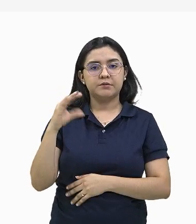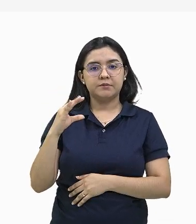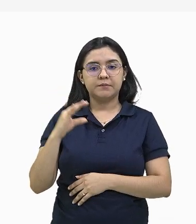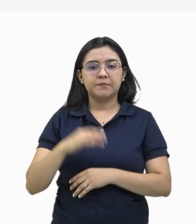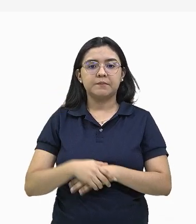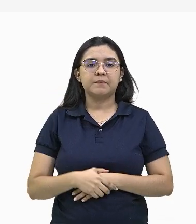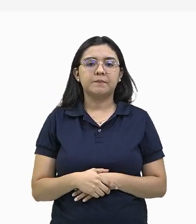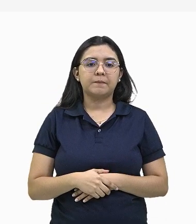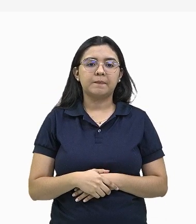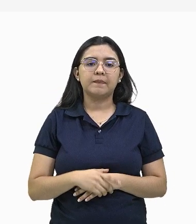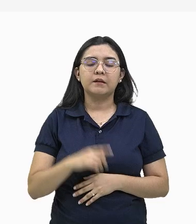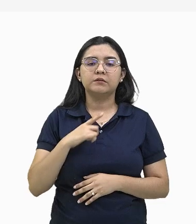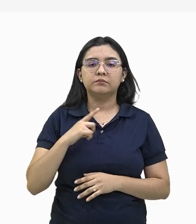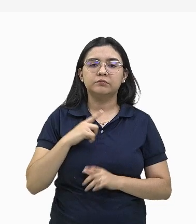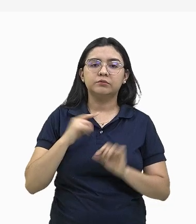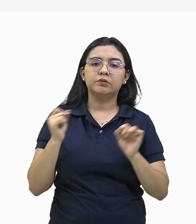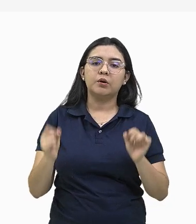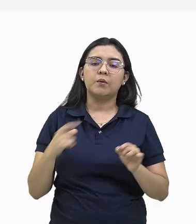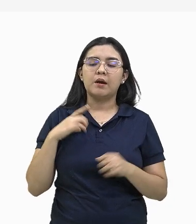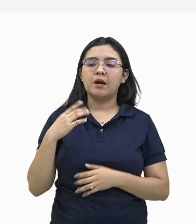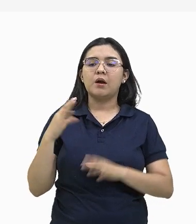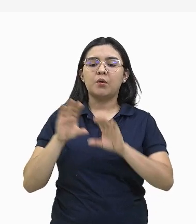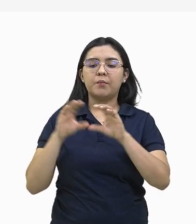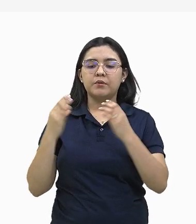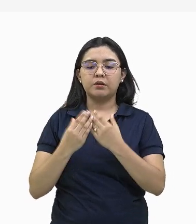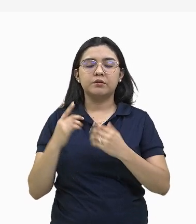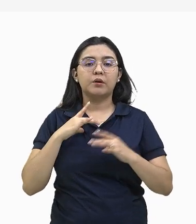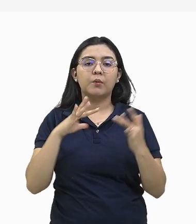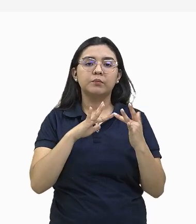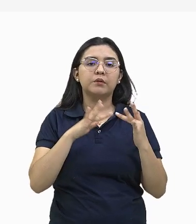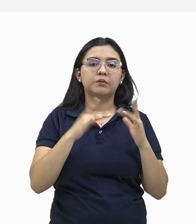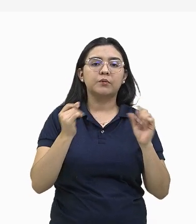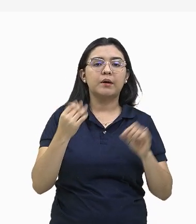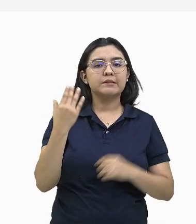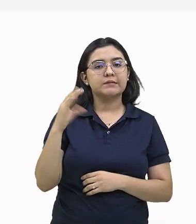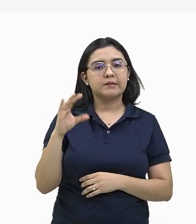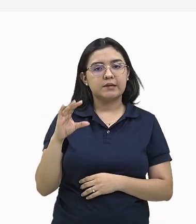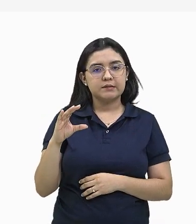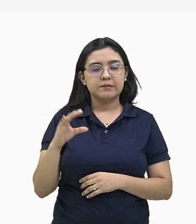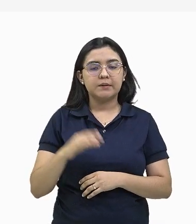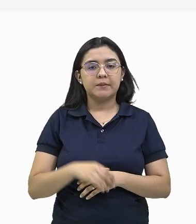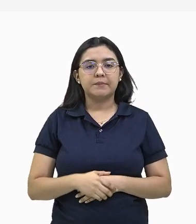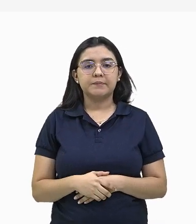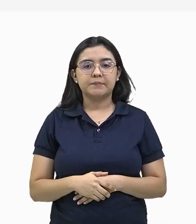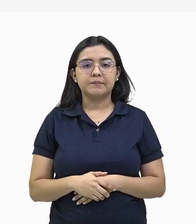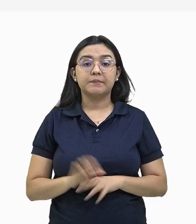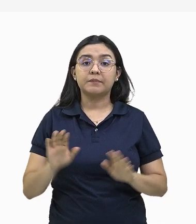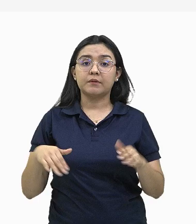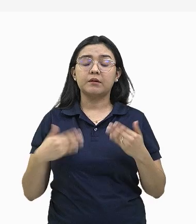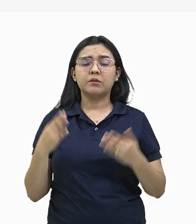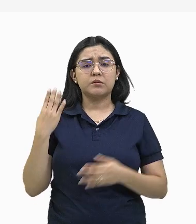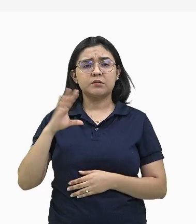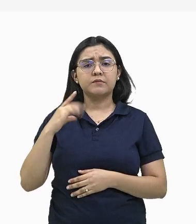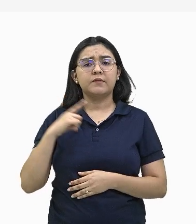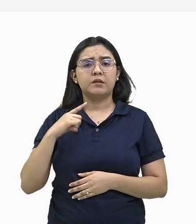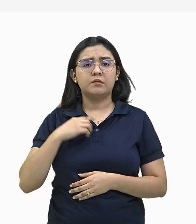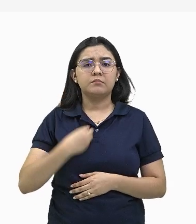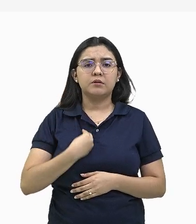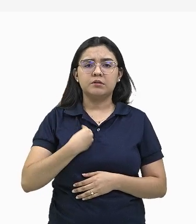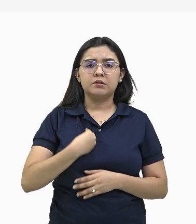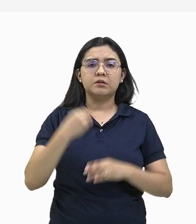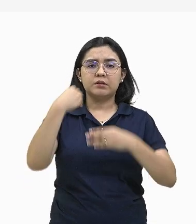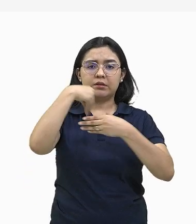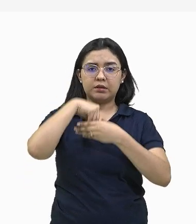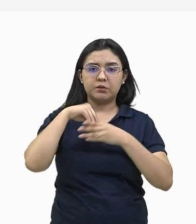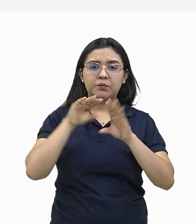Aproxima a ciência da comunidade, ou seja, a ciência ela vai estar presente